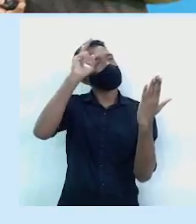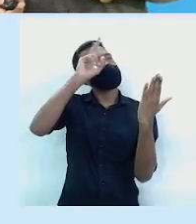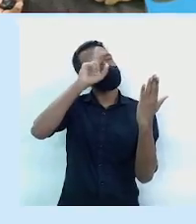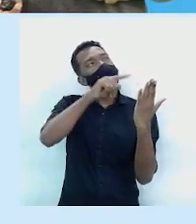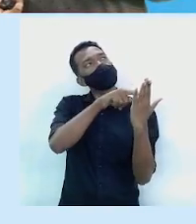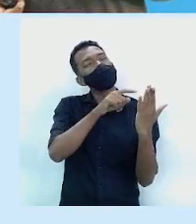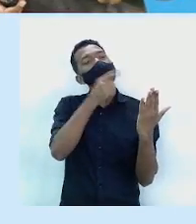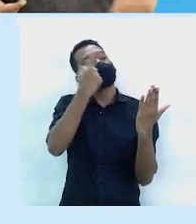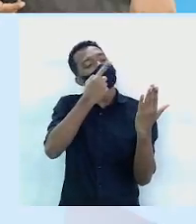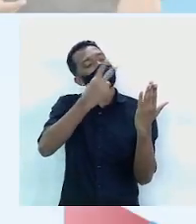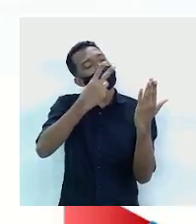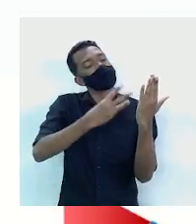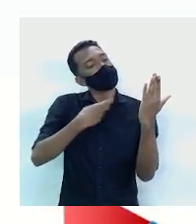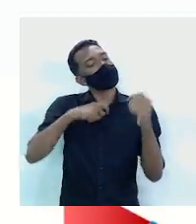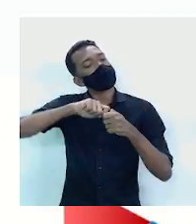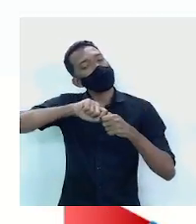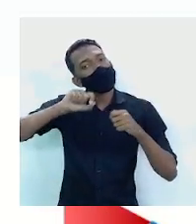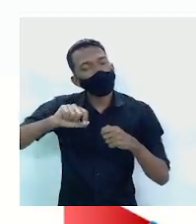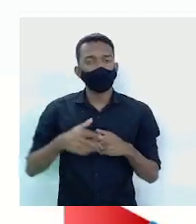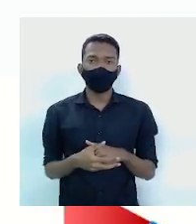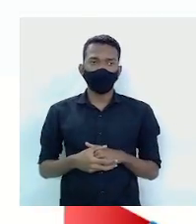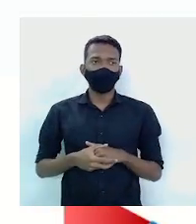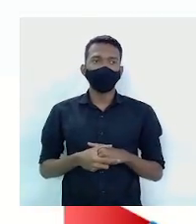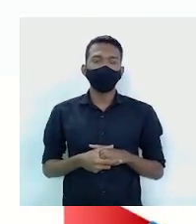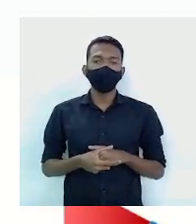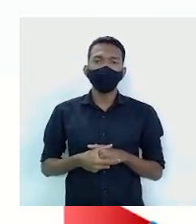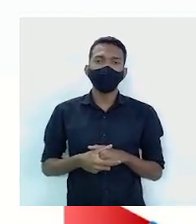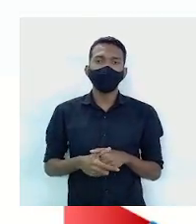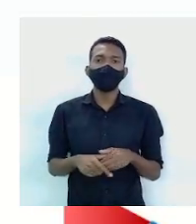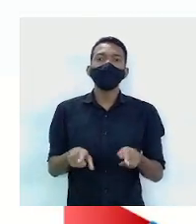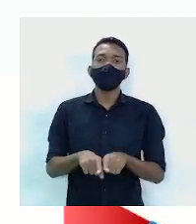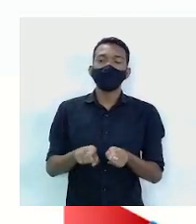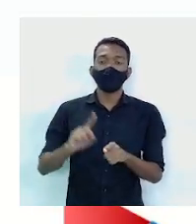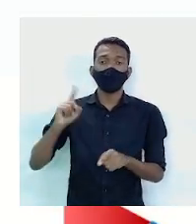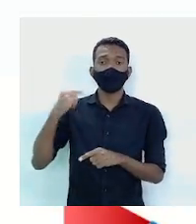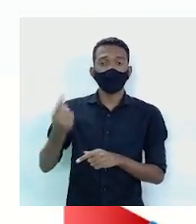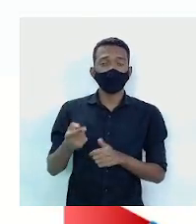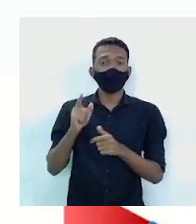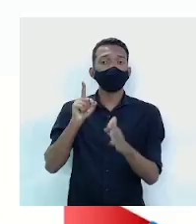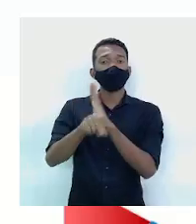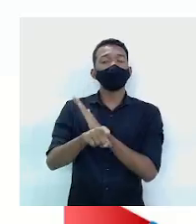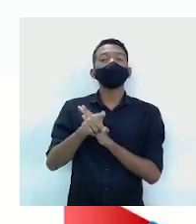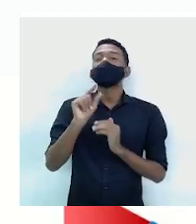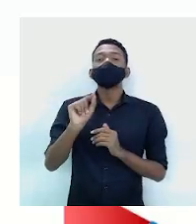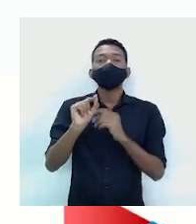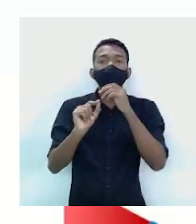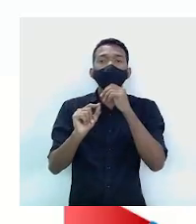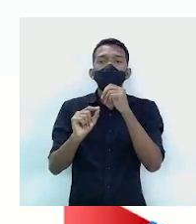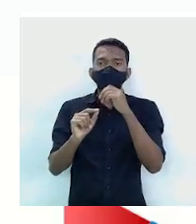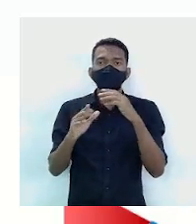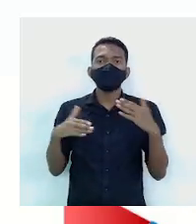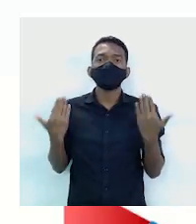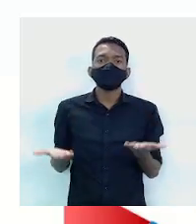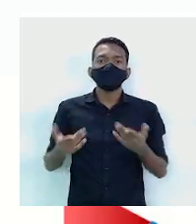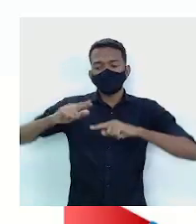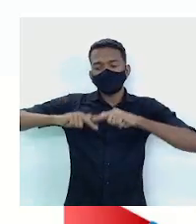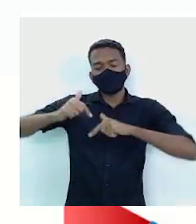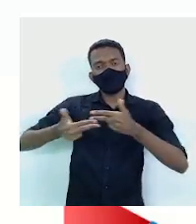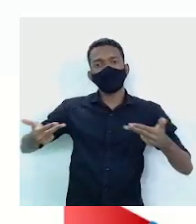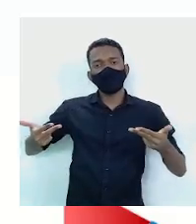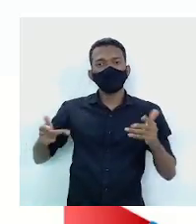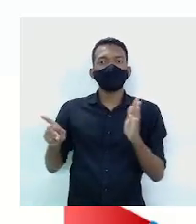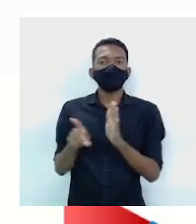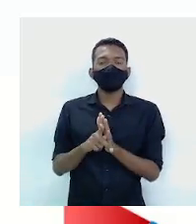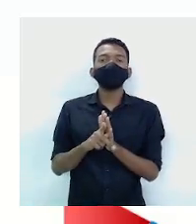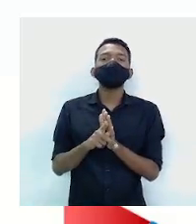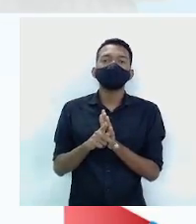vamos lá. A próxima pergunta é a seguinte: quais são os elementos de um roteiro? Então